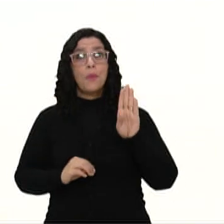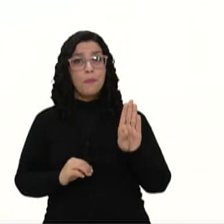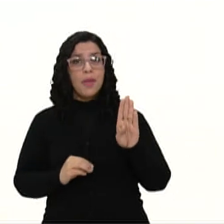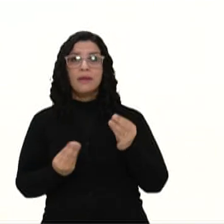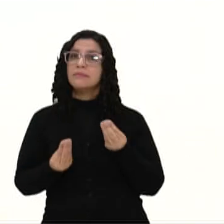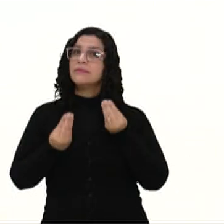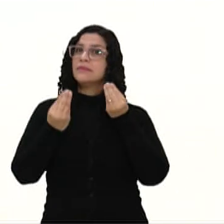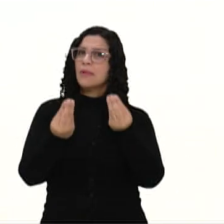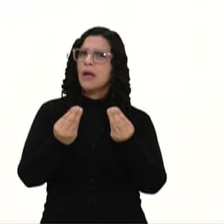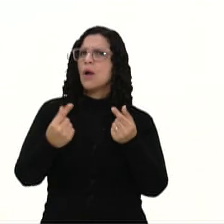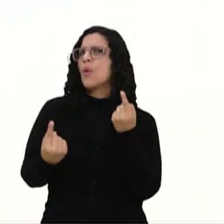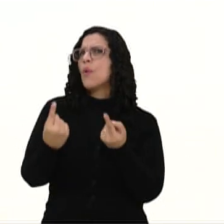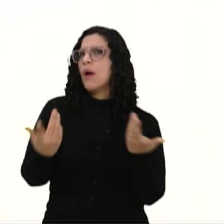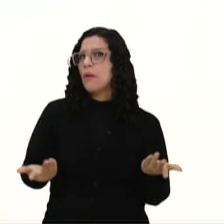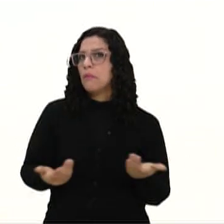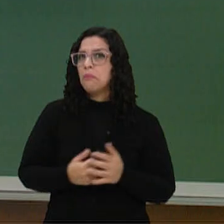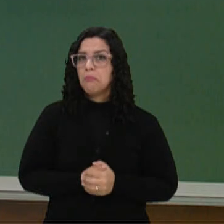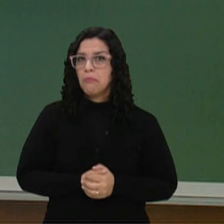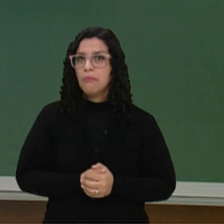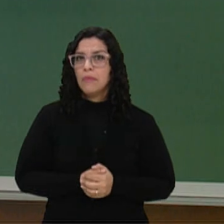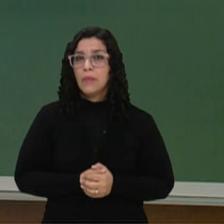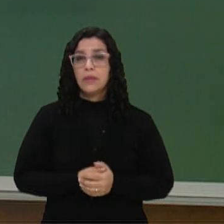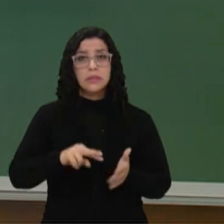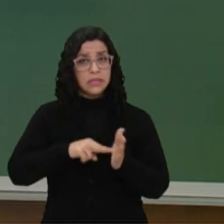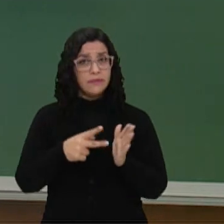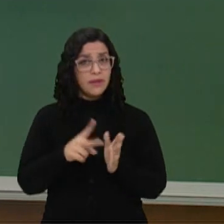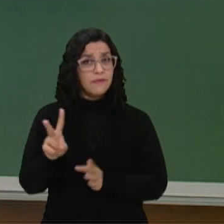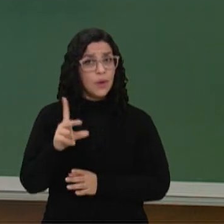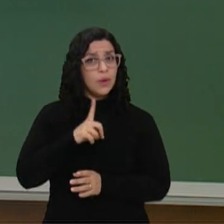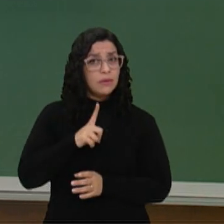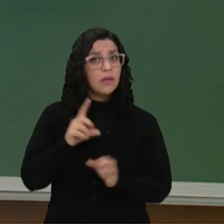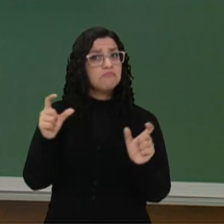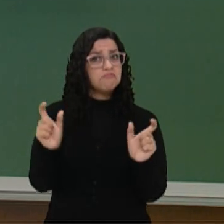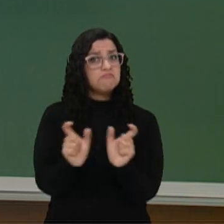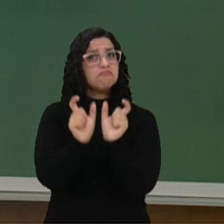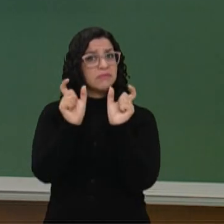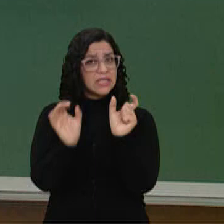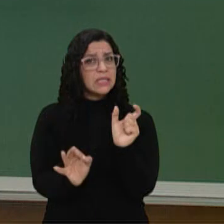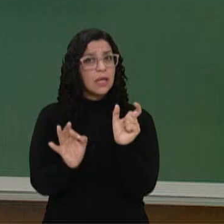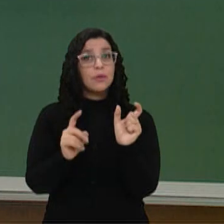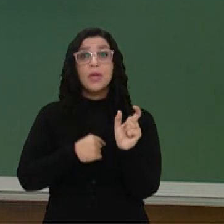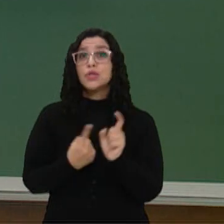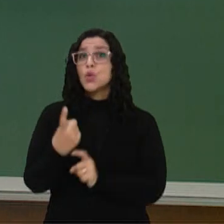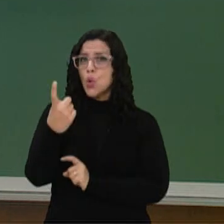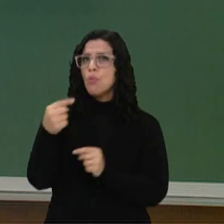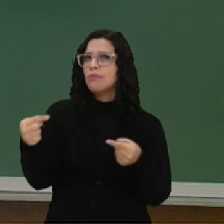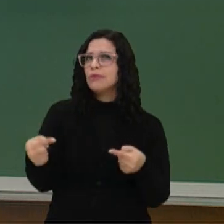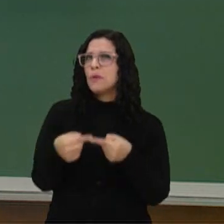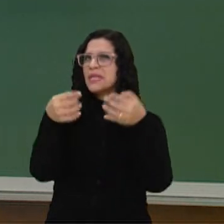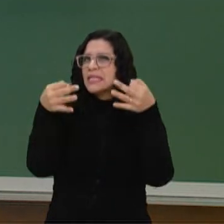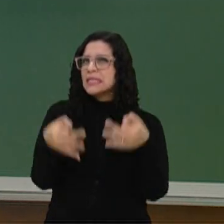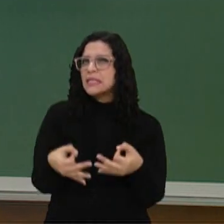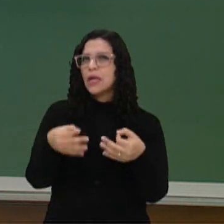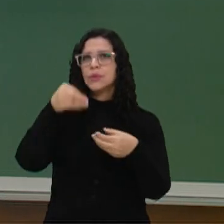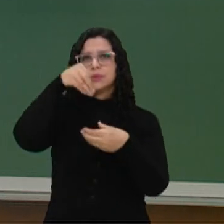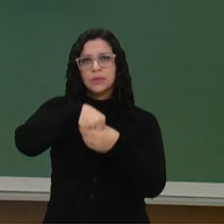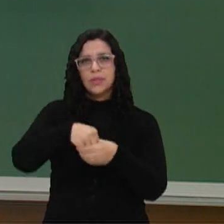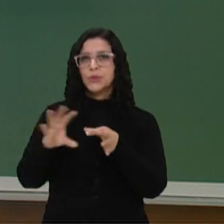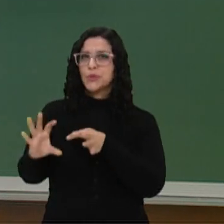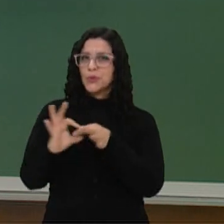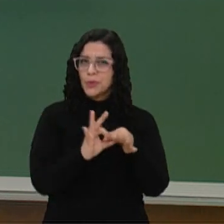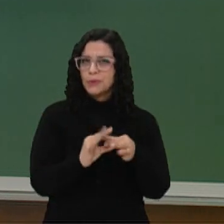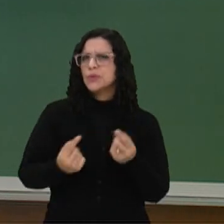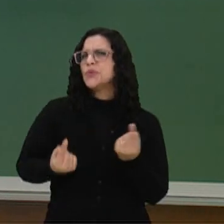B, oferecer. Esses dois significados são válidos para a palavra brindar, mas apenas um se encaixa nesse